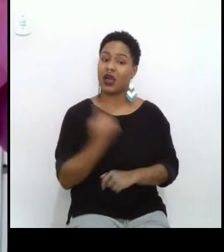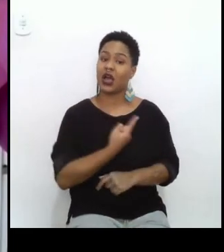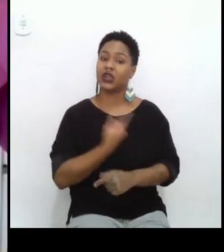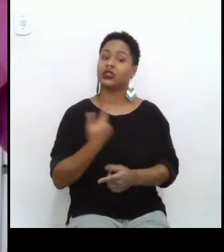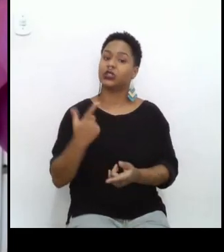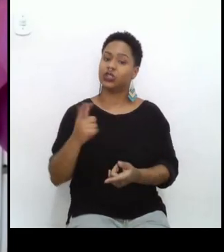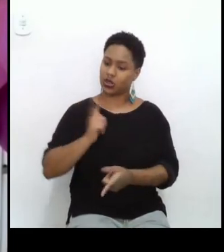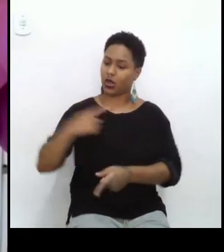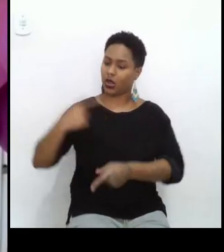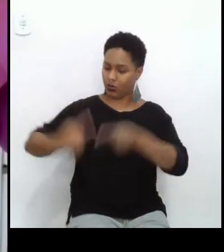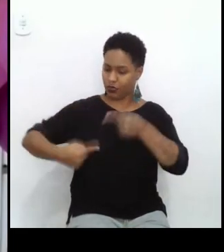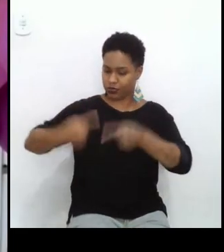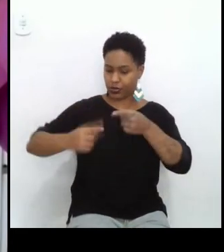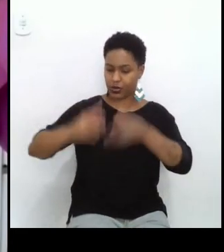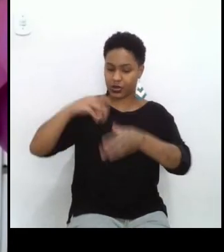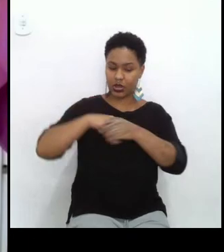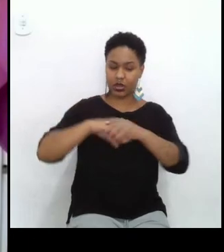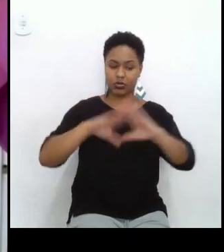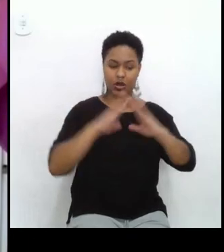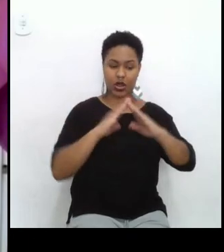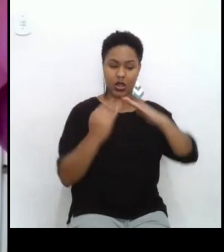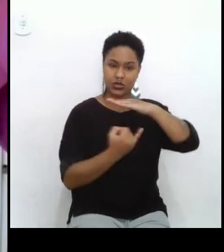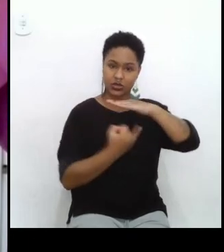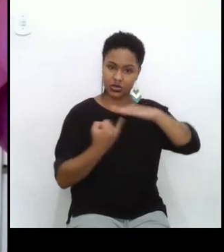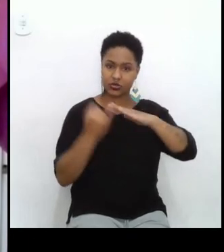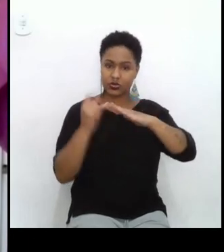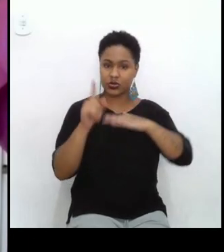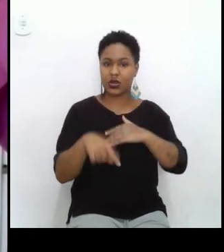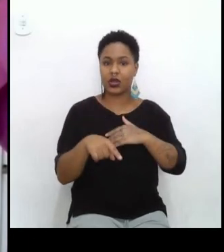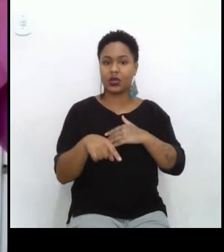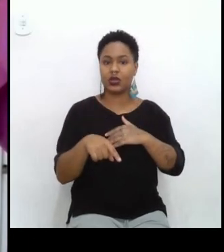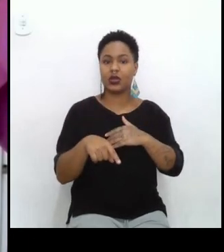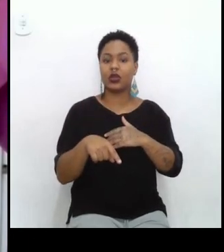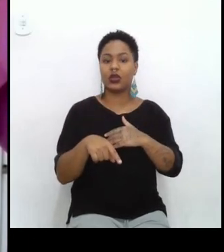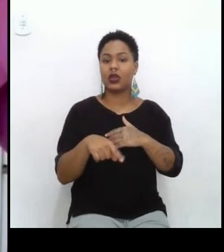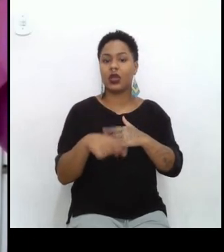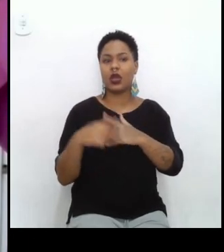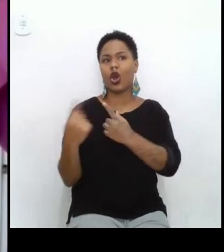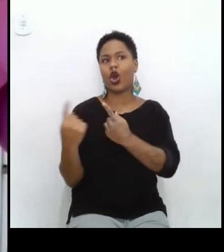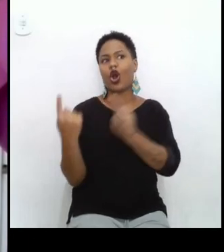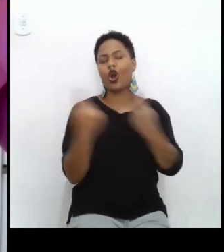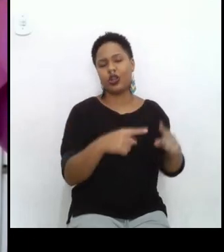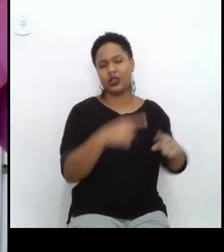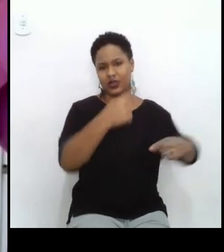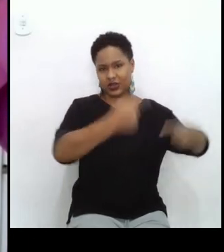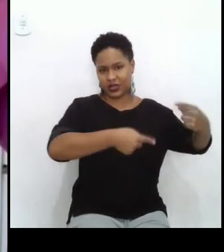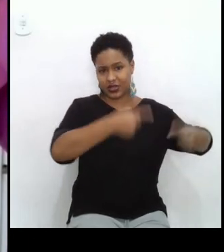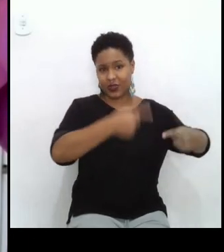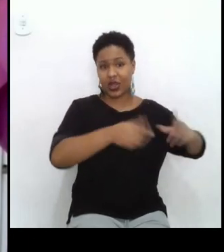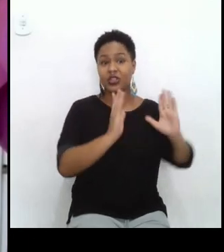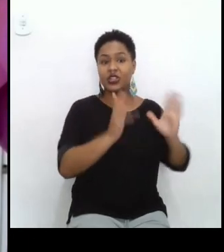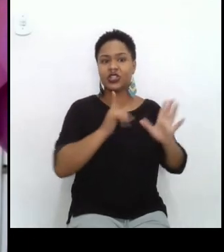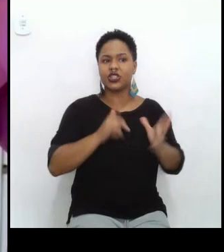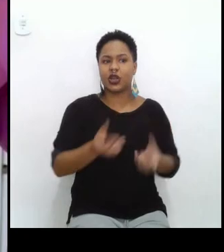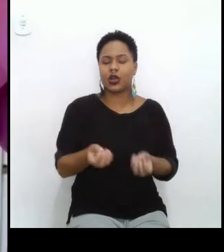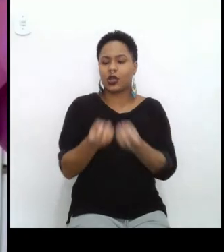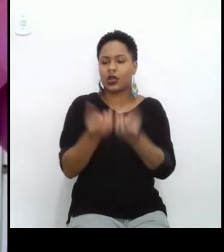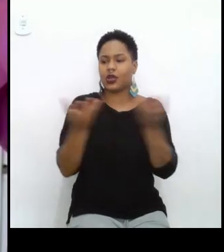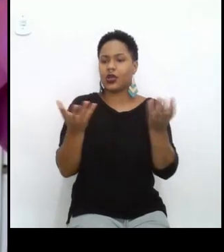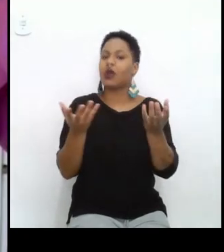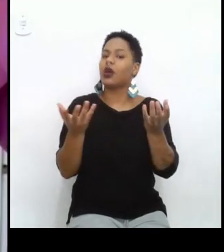dentro de uma casa institucional que é avessa esse debate você soja produz um resultado